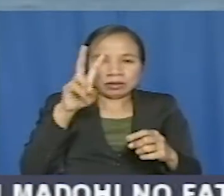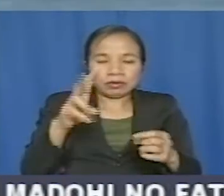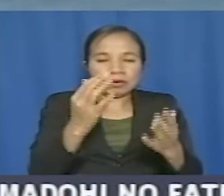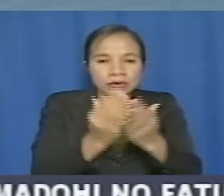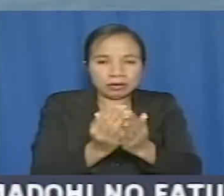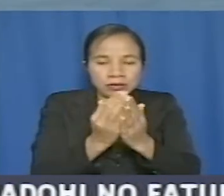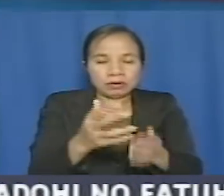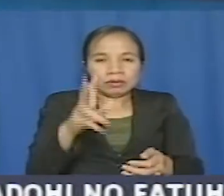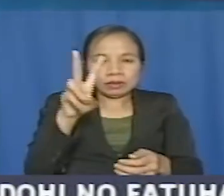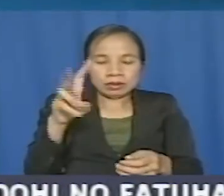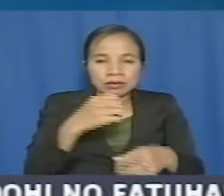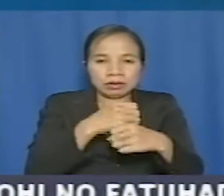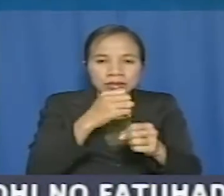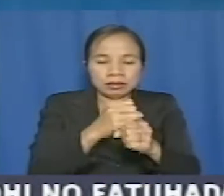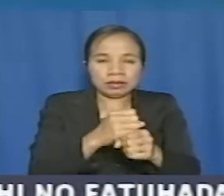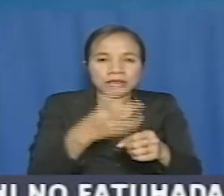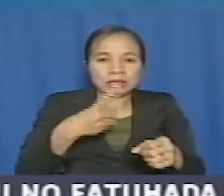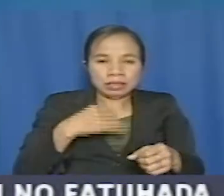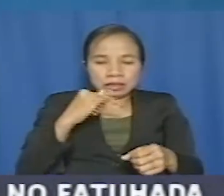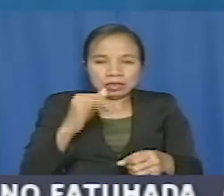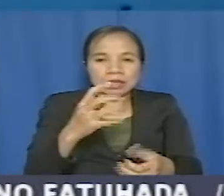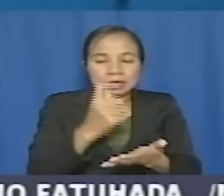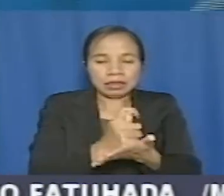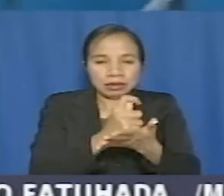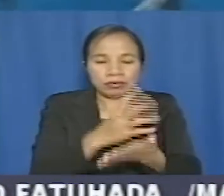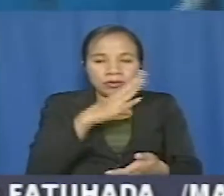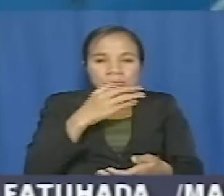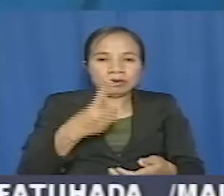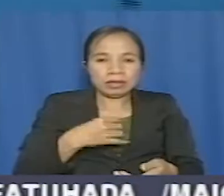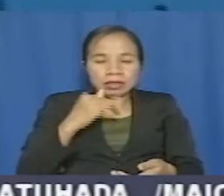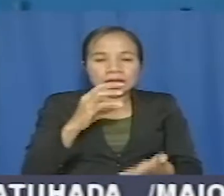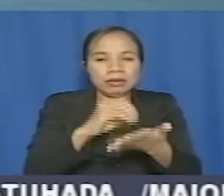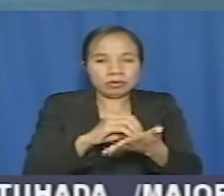Transip segundo, hala operação dili ata uru no dili o ekusi